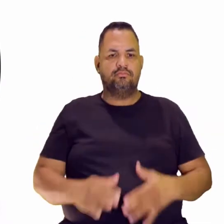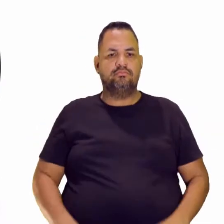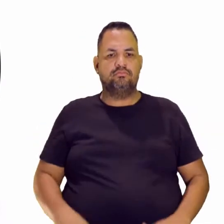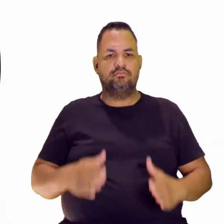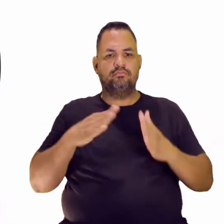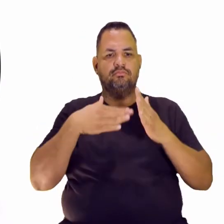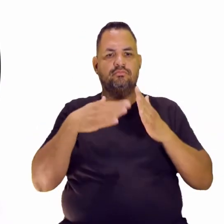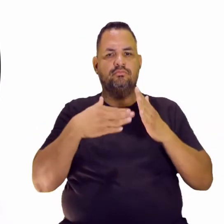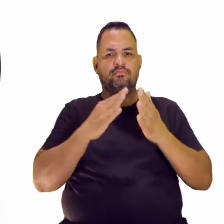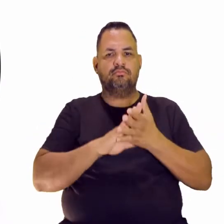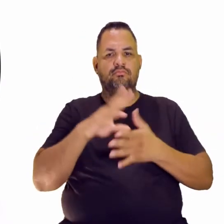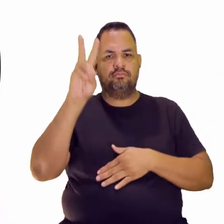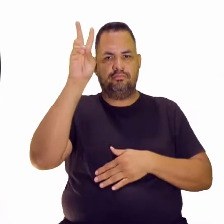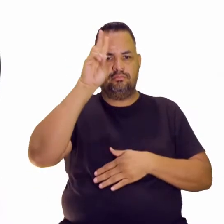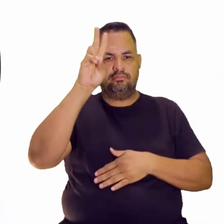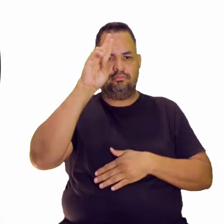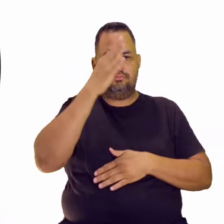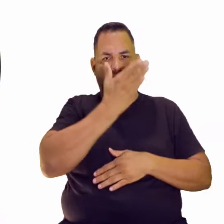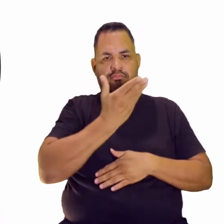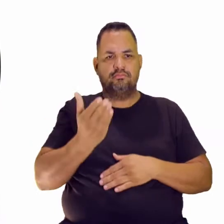Uma pintura histórica